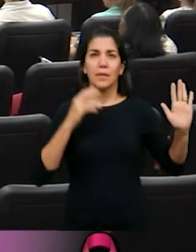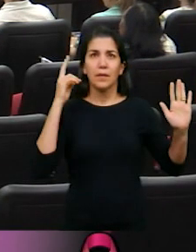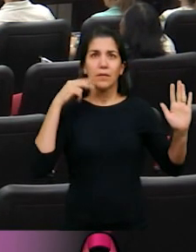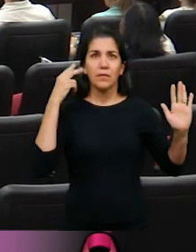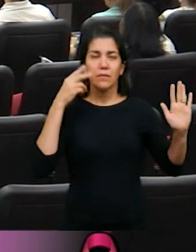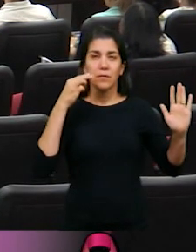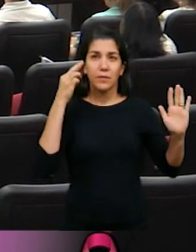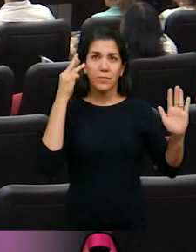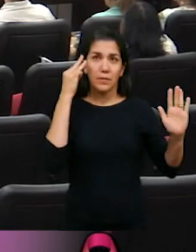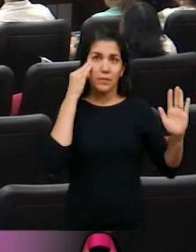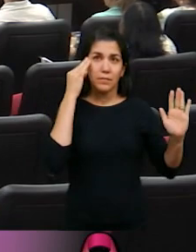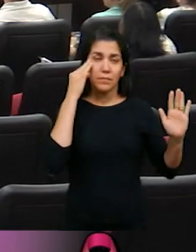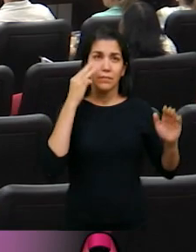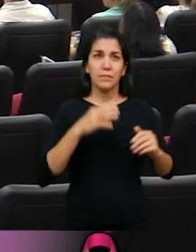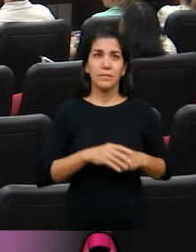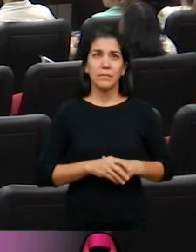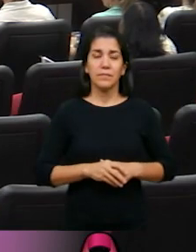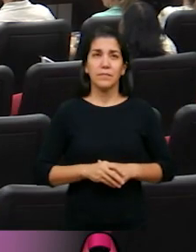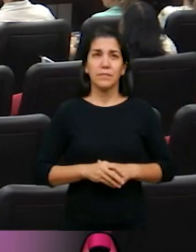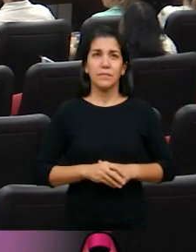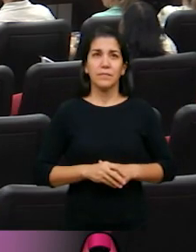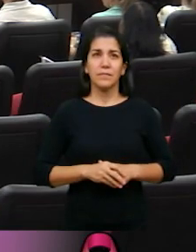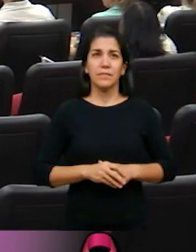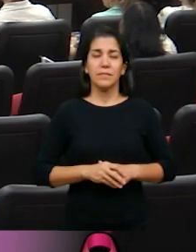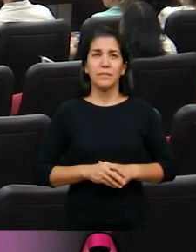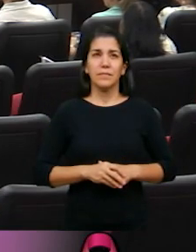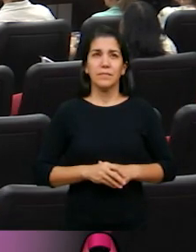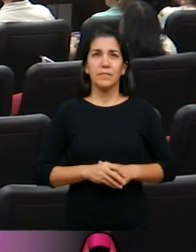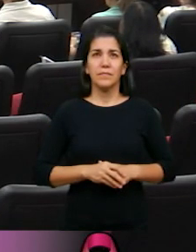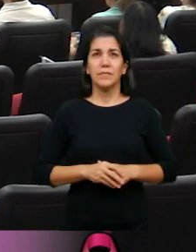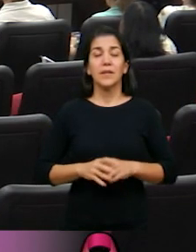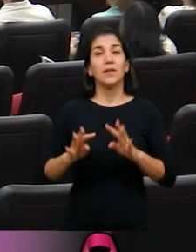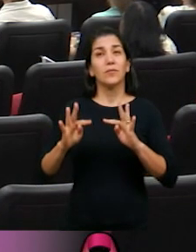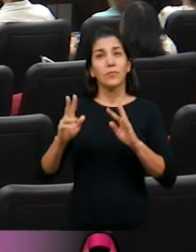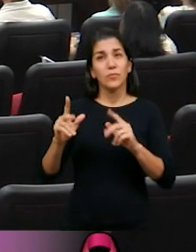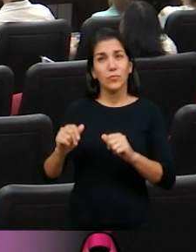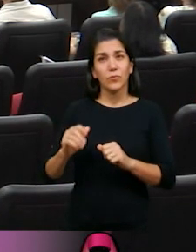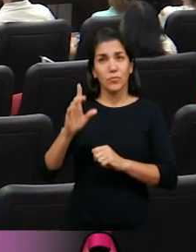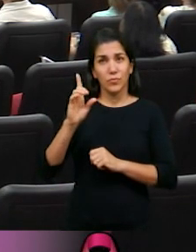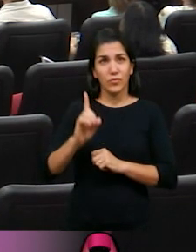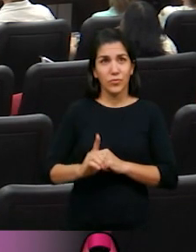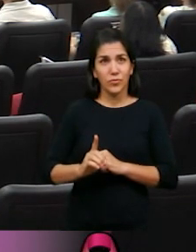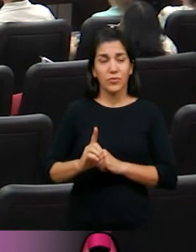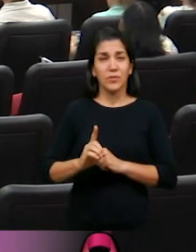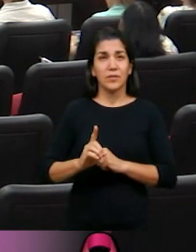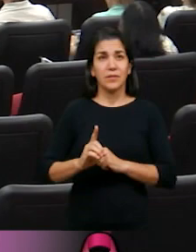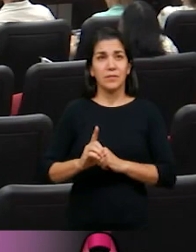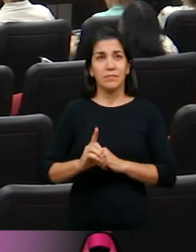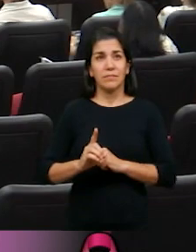Maurício, vamos votar? Não, aí o projeto entra presidente, em discussão. Todo mundo teve direito pela ordem aqui, então, porque a hora que eu peço, a hora quer me cortar.